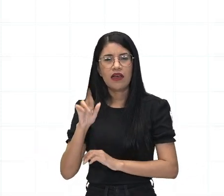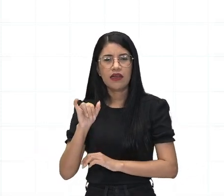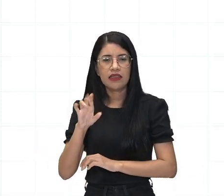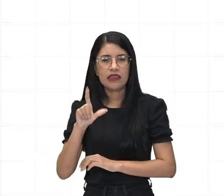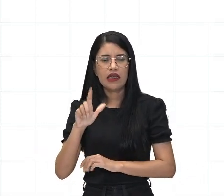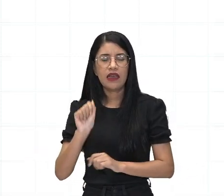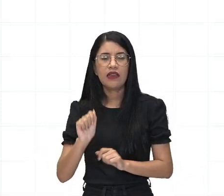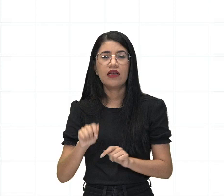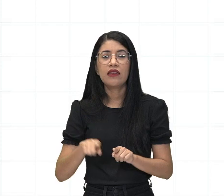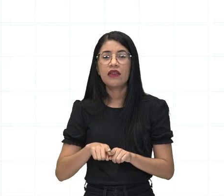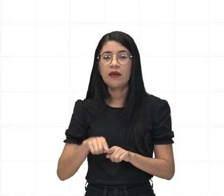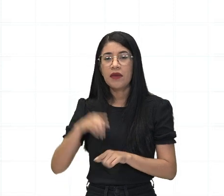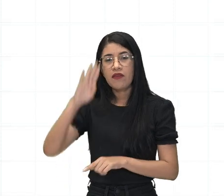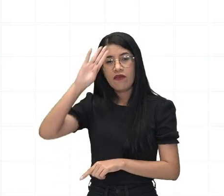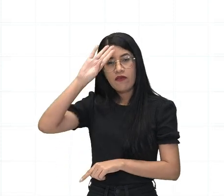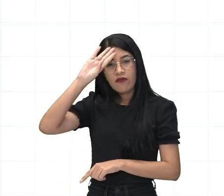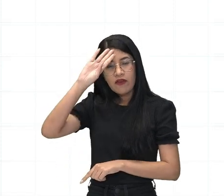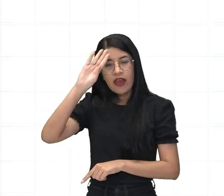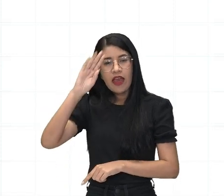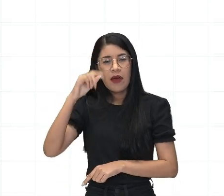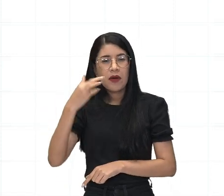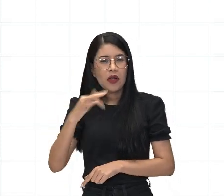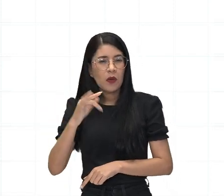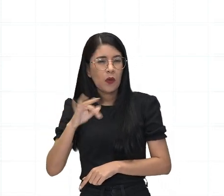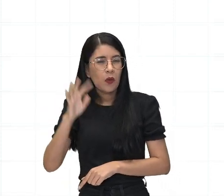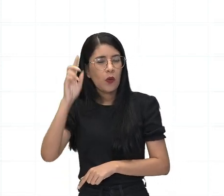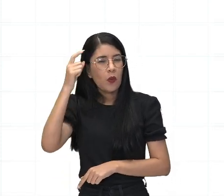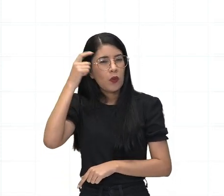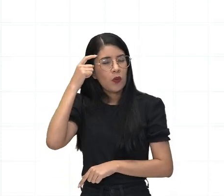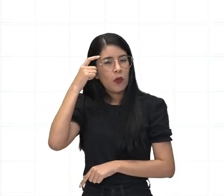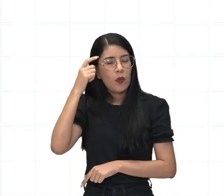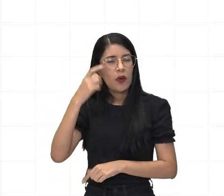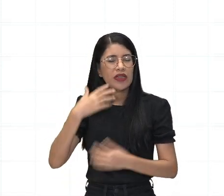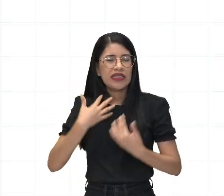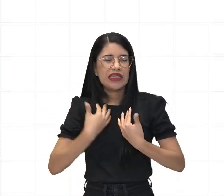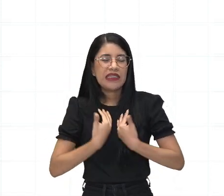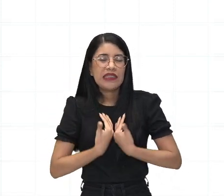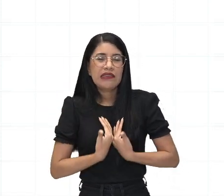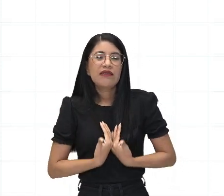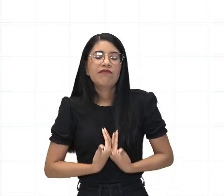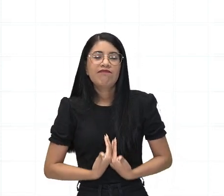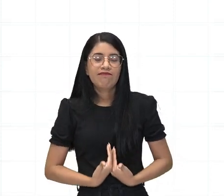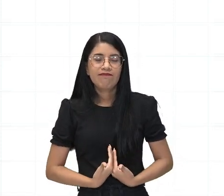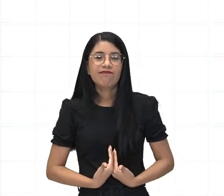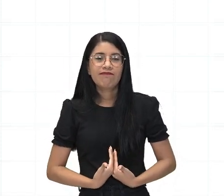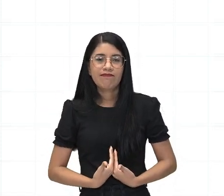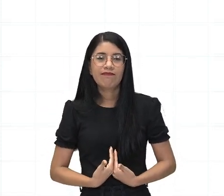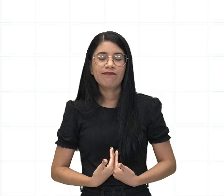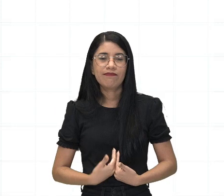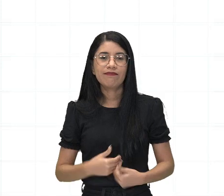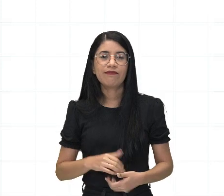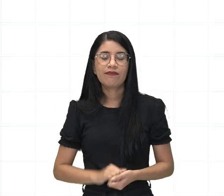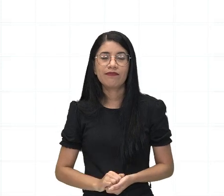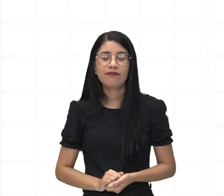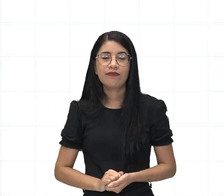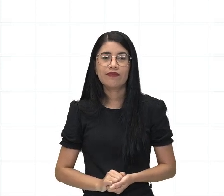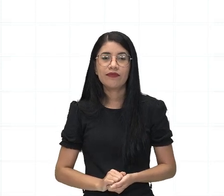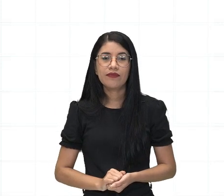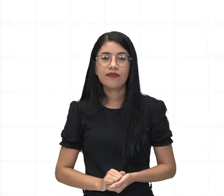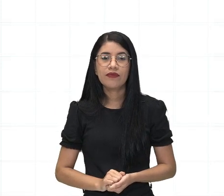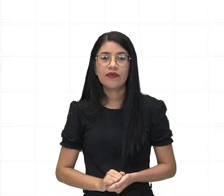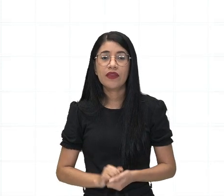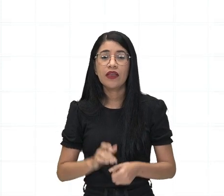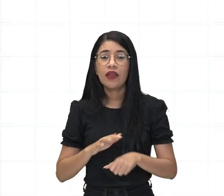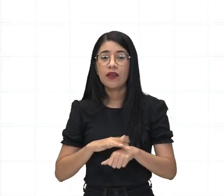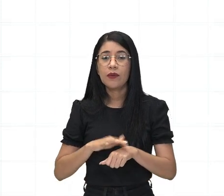febre, dor de cabeça e fadiga, esse cansaço no corpo. Temos aí outra